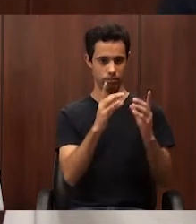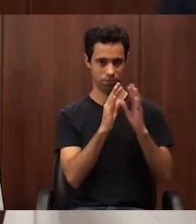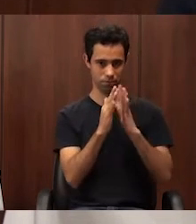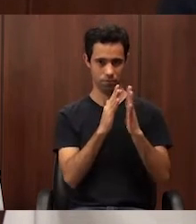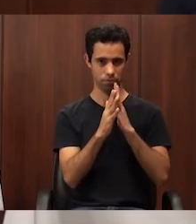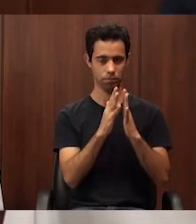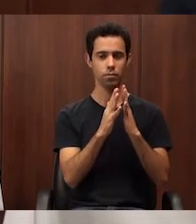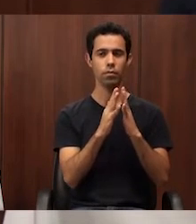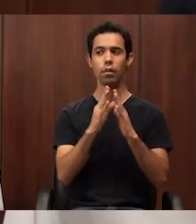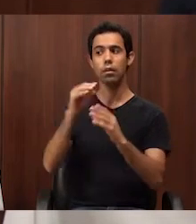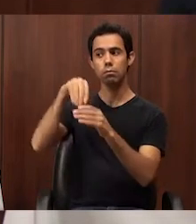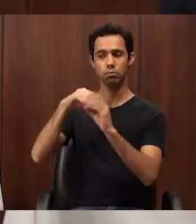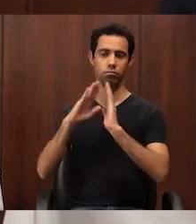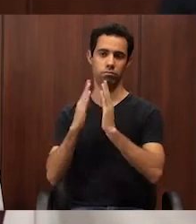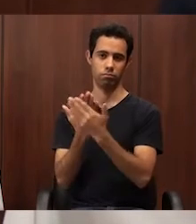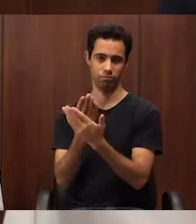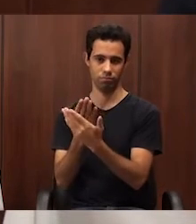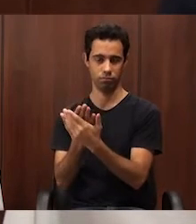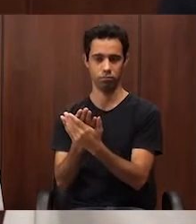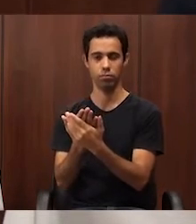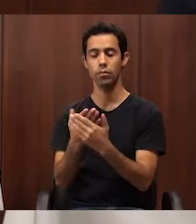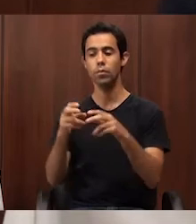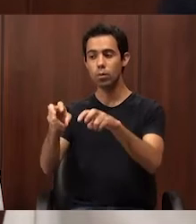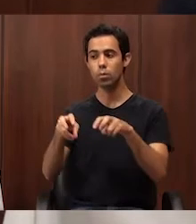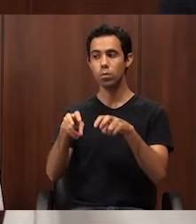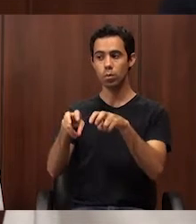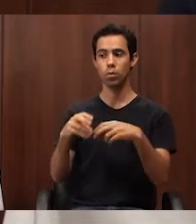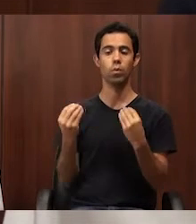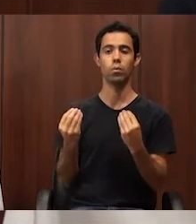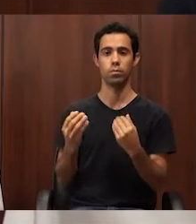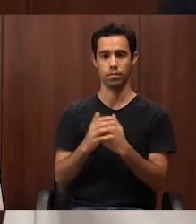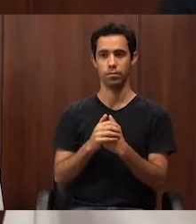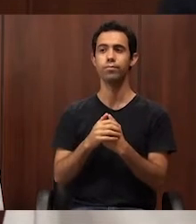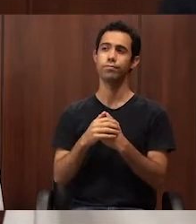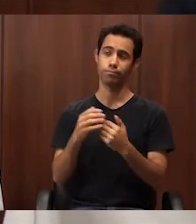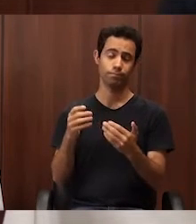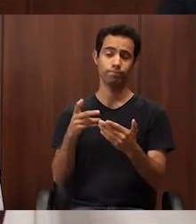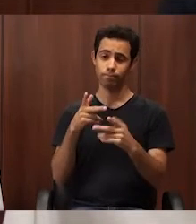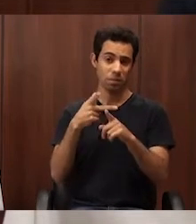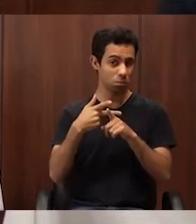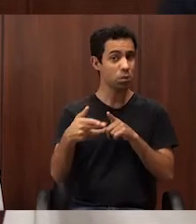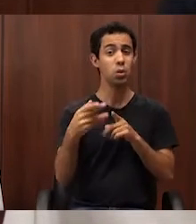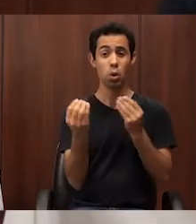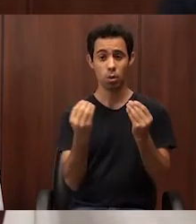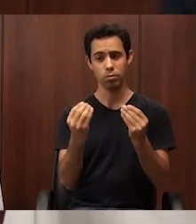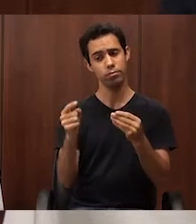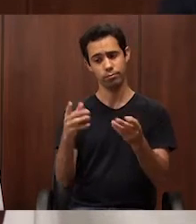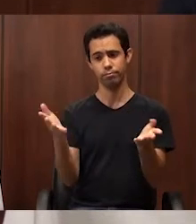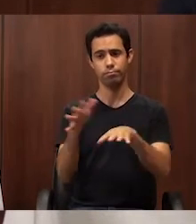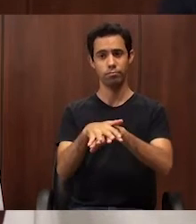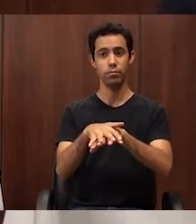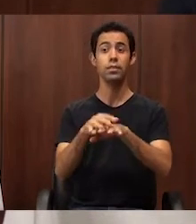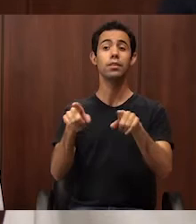realmente só vai ser vencido mesmo com a inclusão, e é um processo de